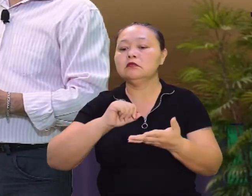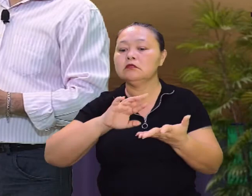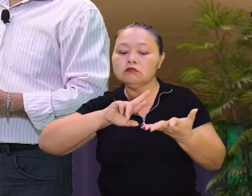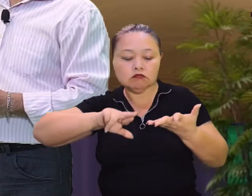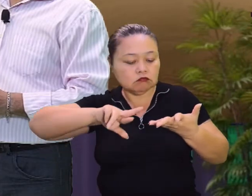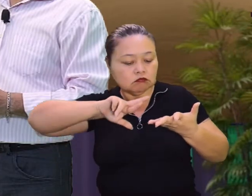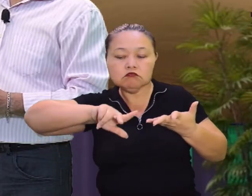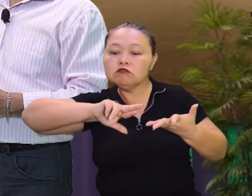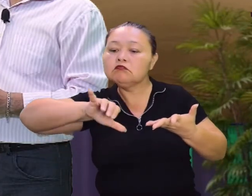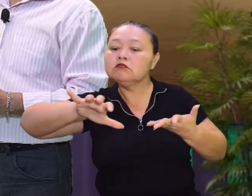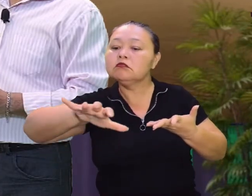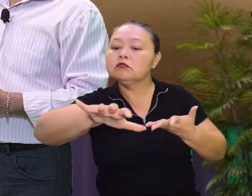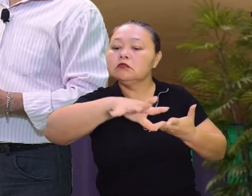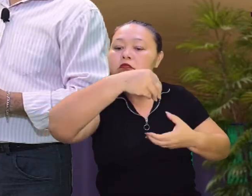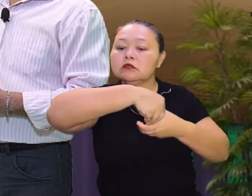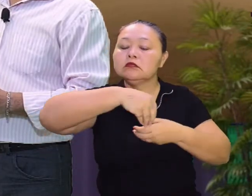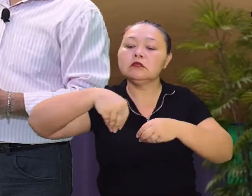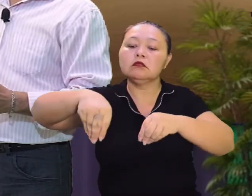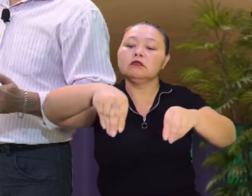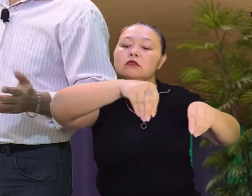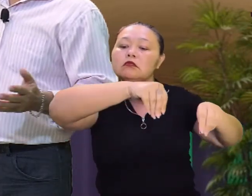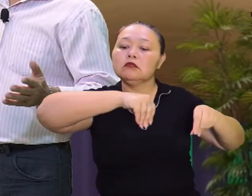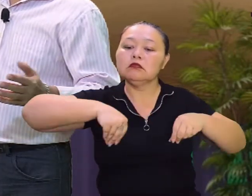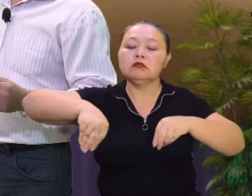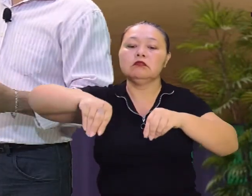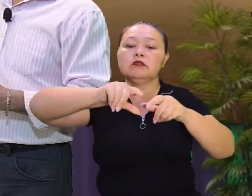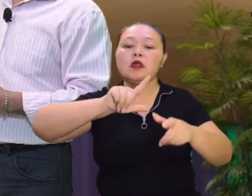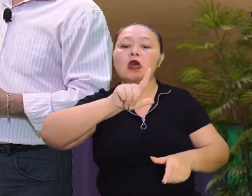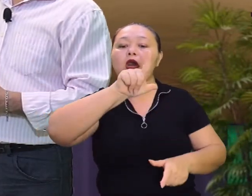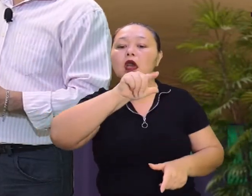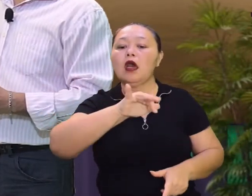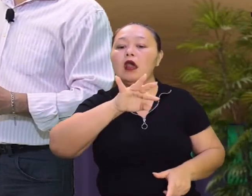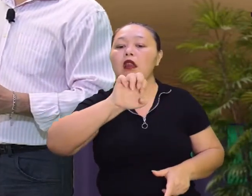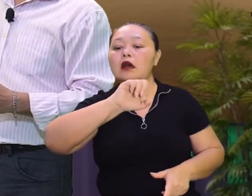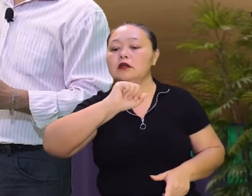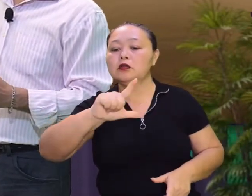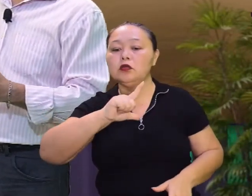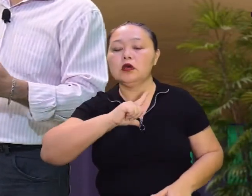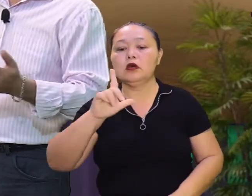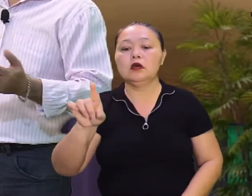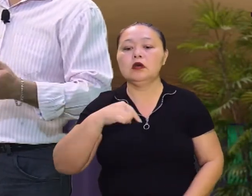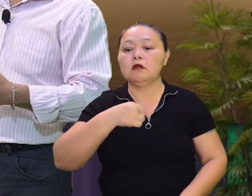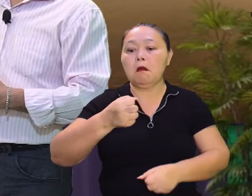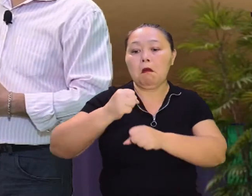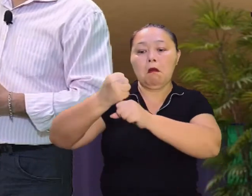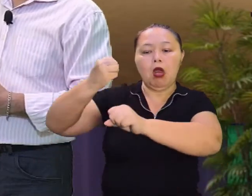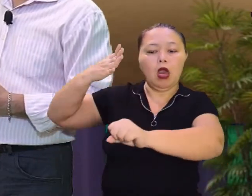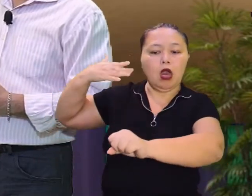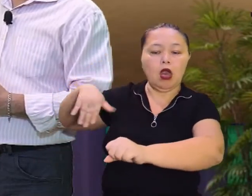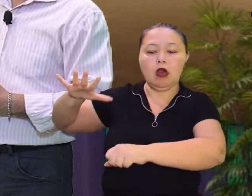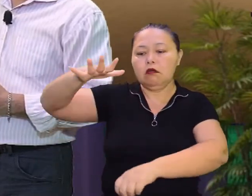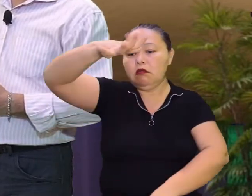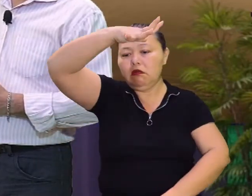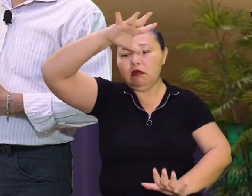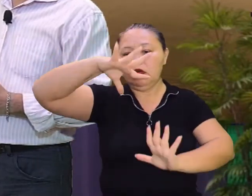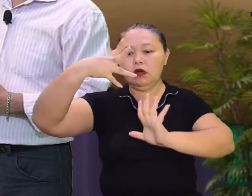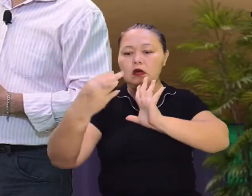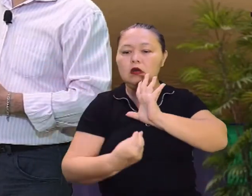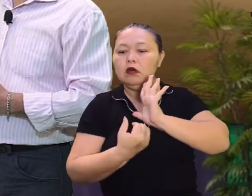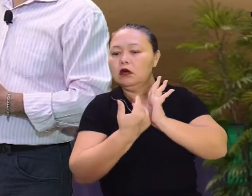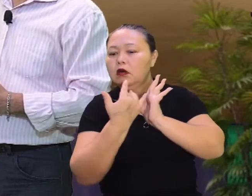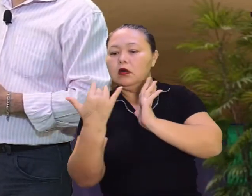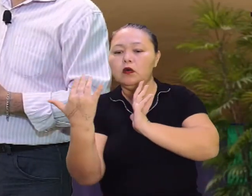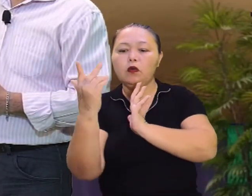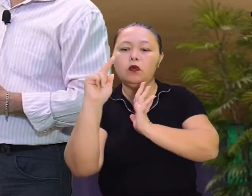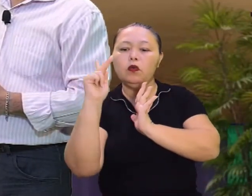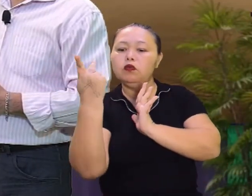de diferentes áreas dentro do nosso território. Litoral, olha o tamanho do litoral ali, Exato. pegando vento, imenso. A Amazônia liberando aí hidrogênio,